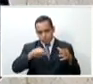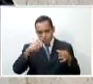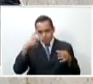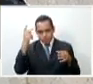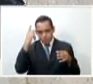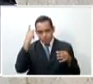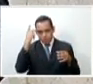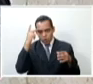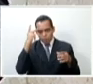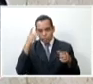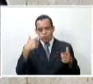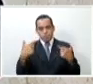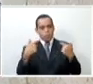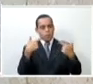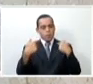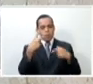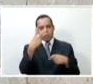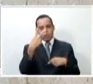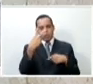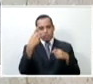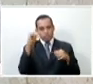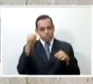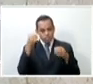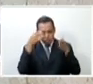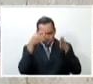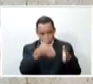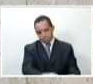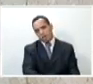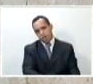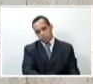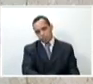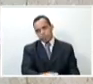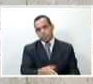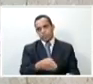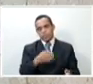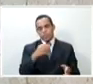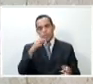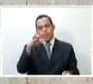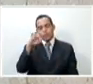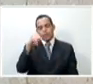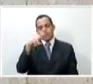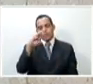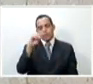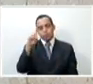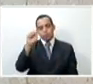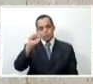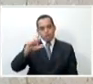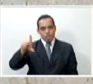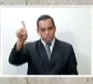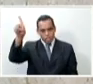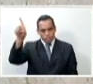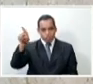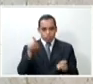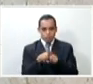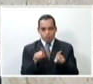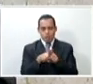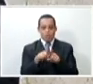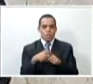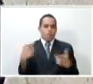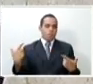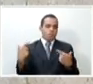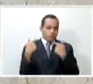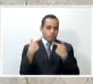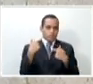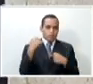baleado. No dia 2 de janeiro, ele foi enterrado. Soldado Fernando Neves da Cunha, da Zona Leste também. Ele foi assassinado no